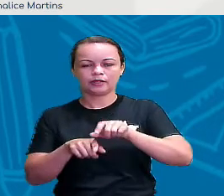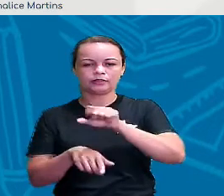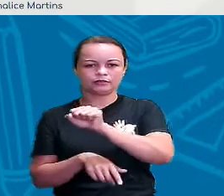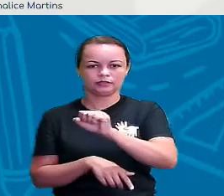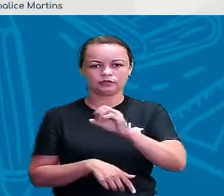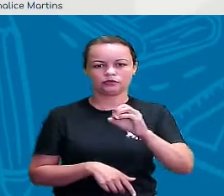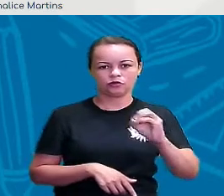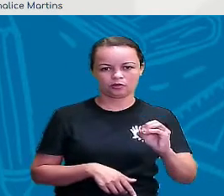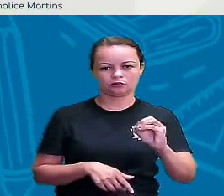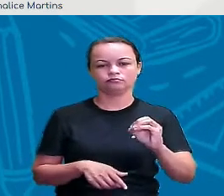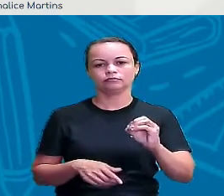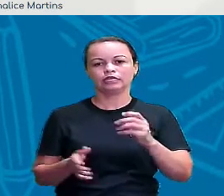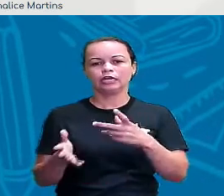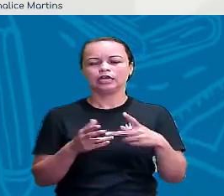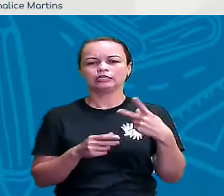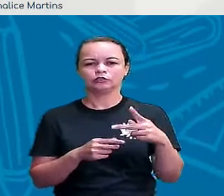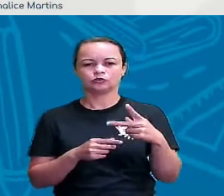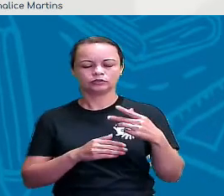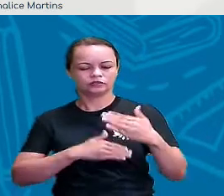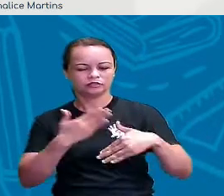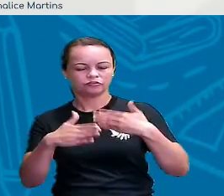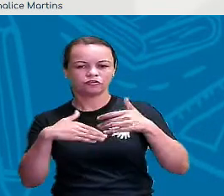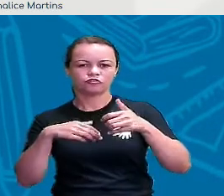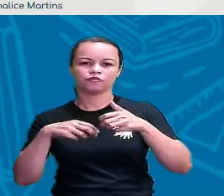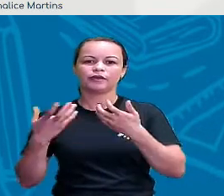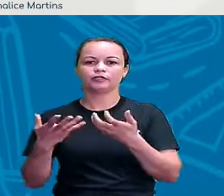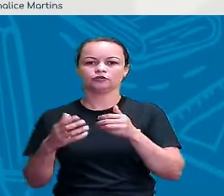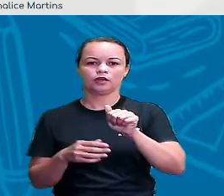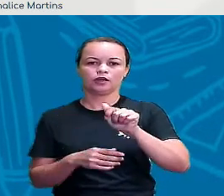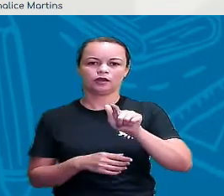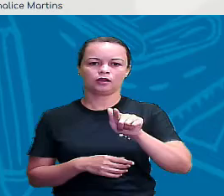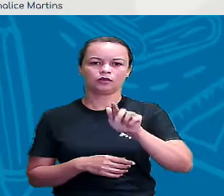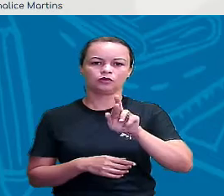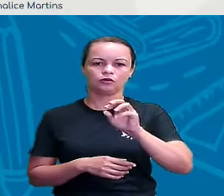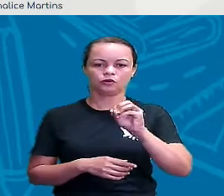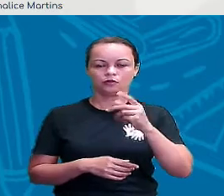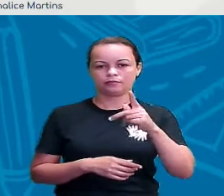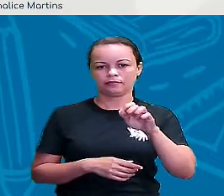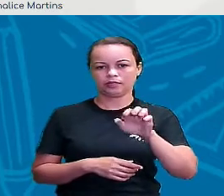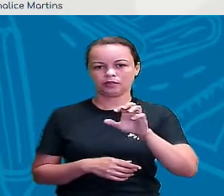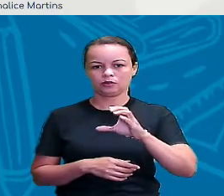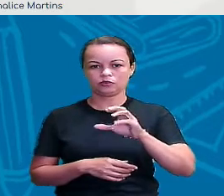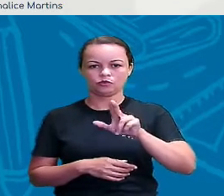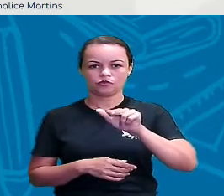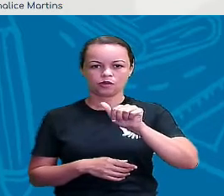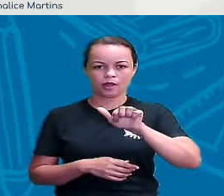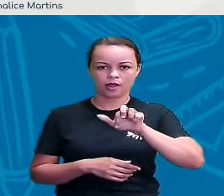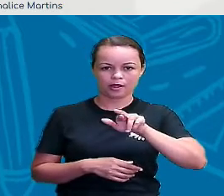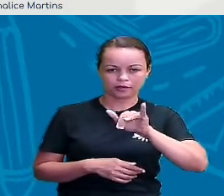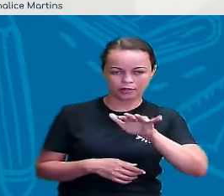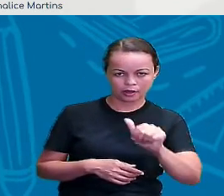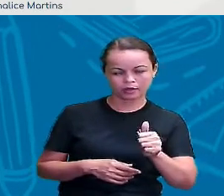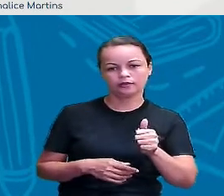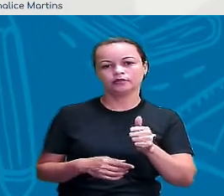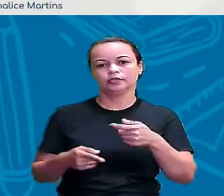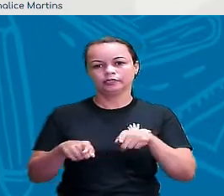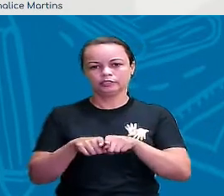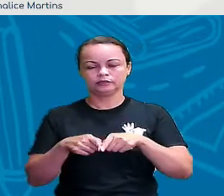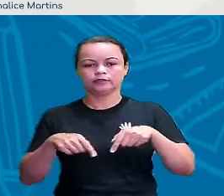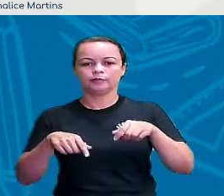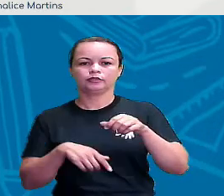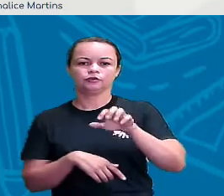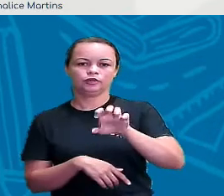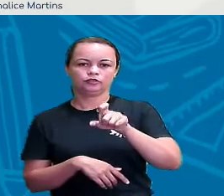do desenvolvimento da agropecuária e do extrativismo. Então, tanto a migração